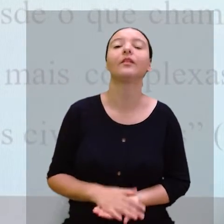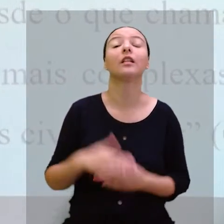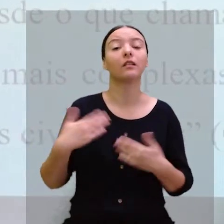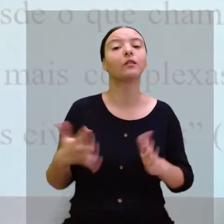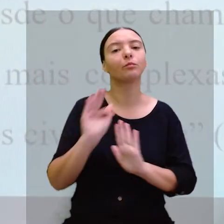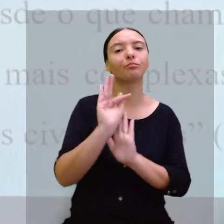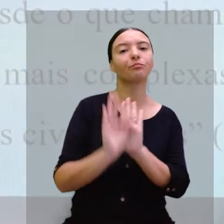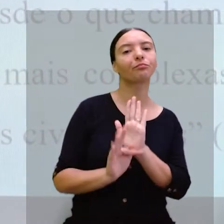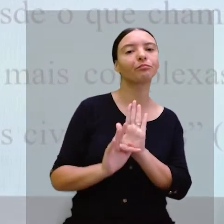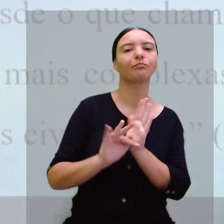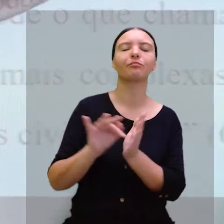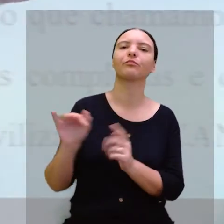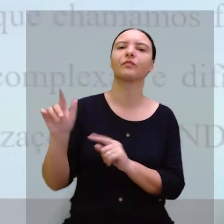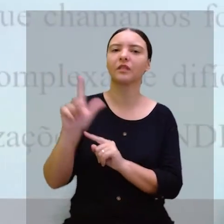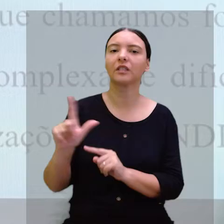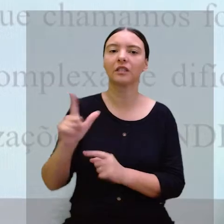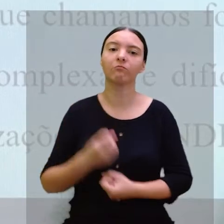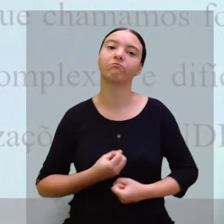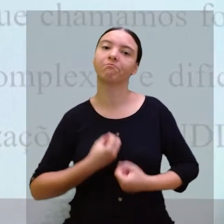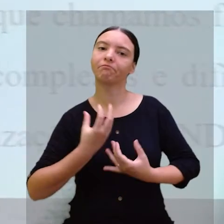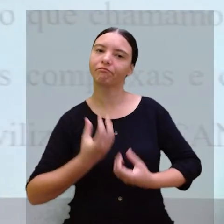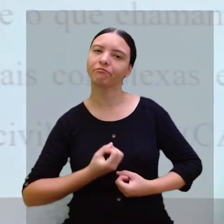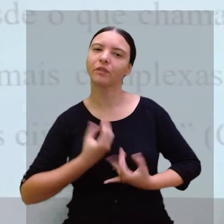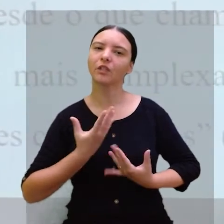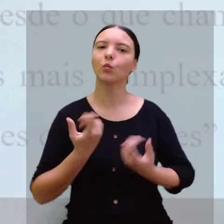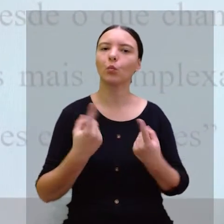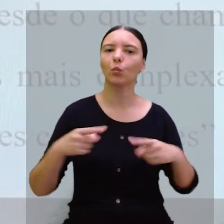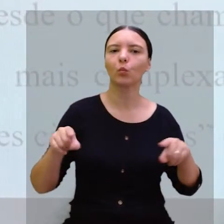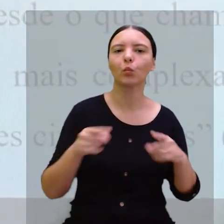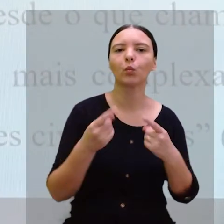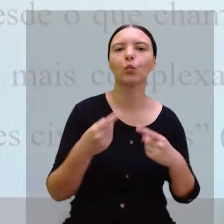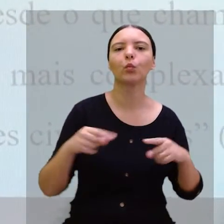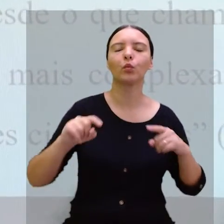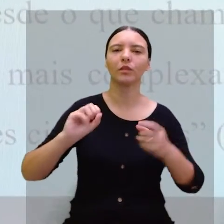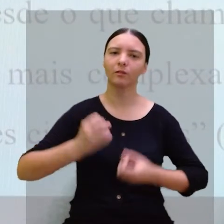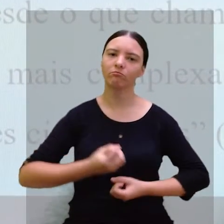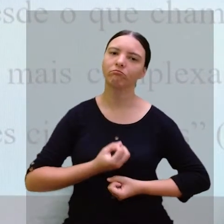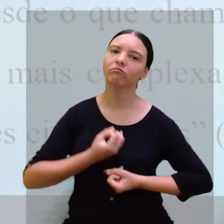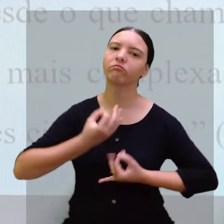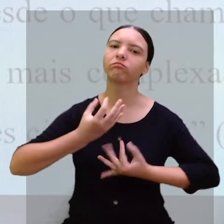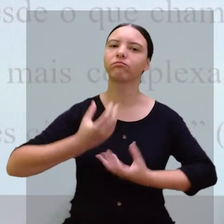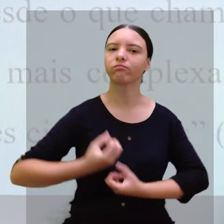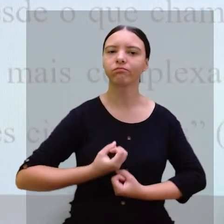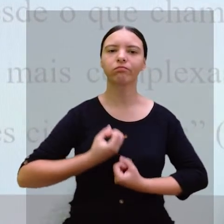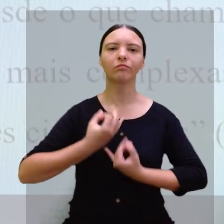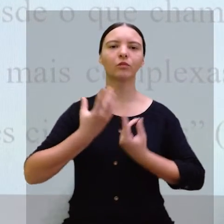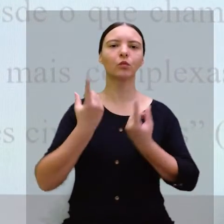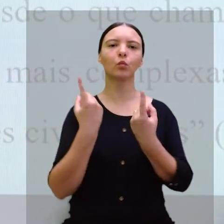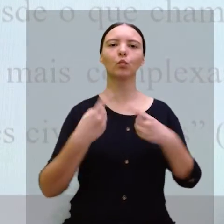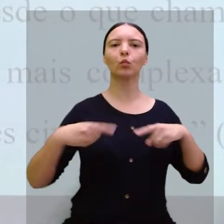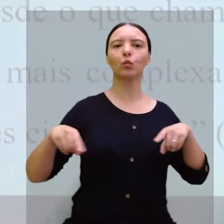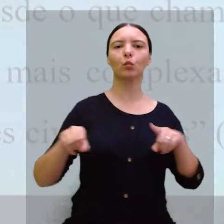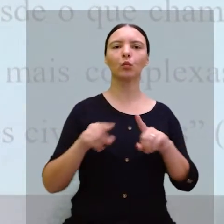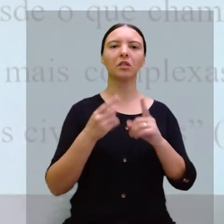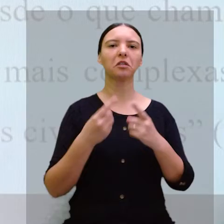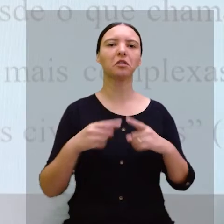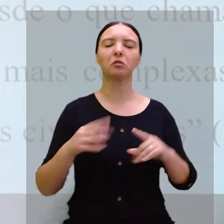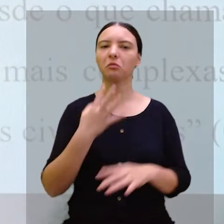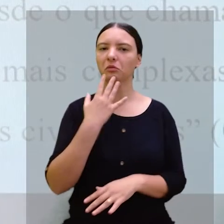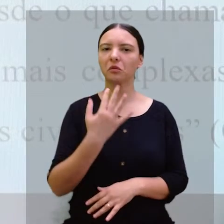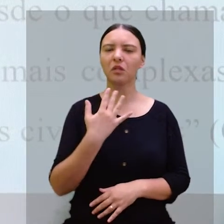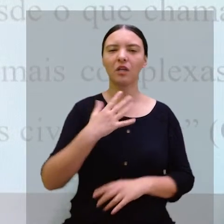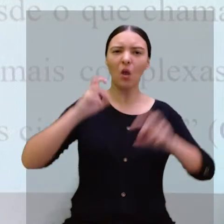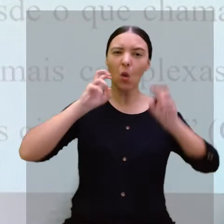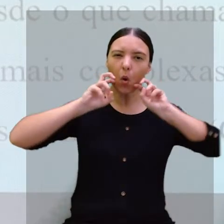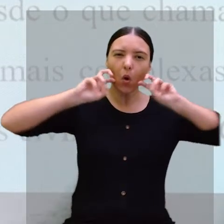literário ele pode ser poético, né, uma música, um poema, o hino do seu clube, o grito que você